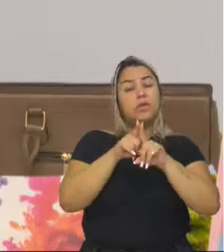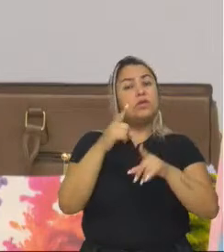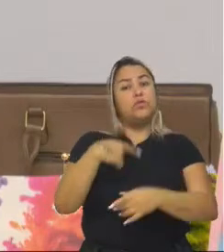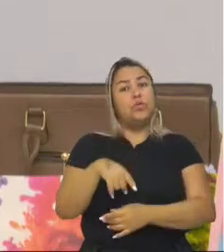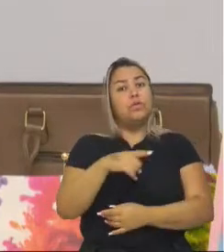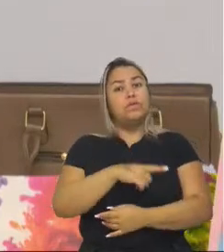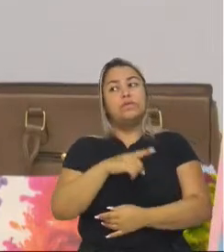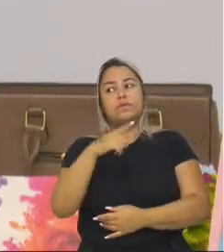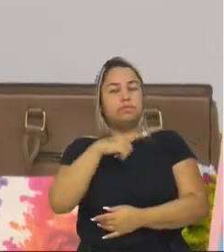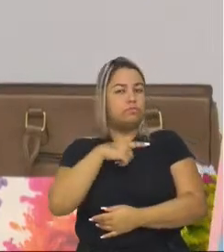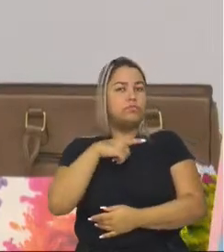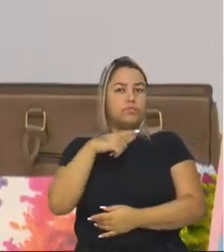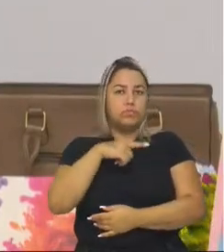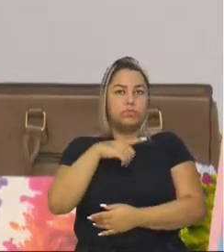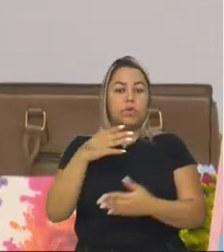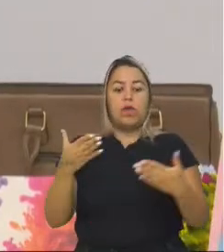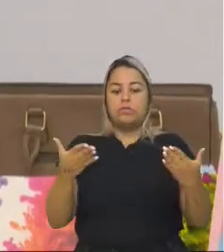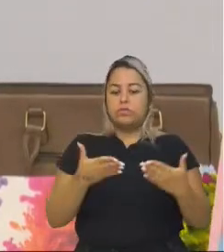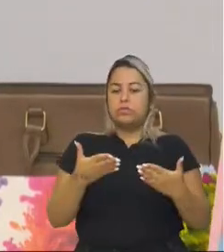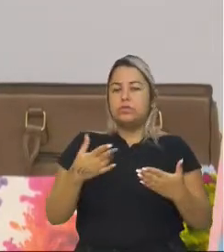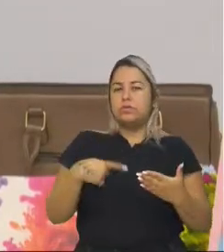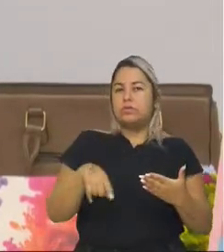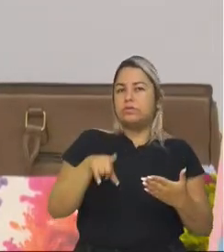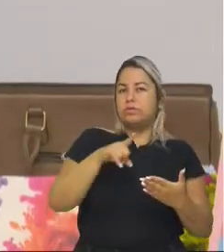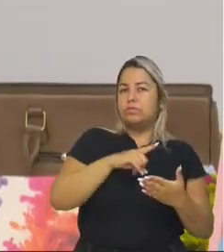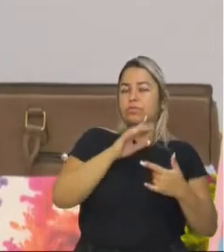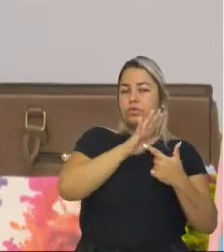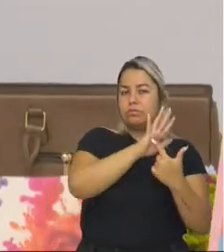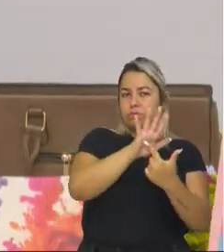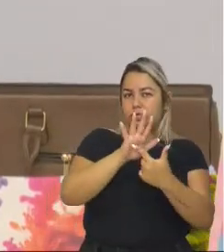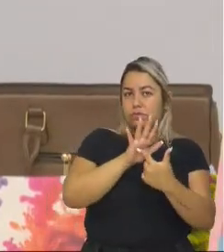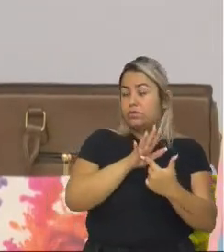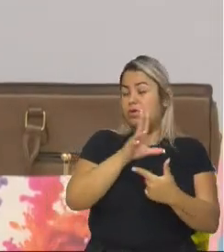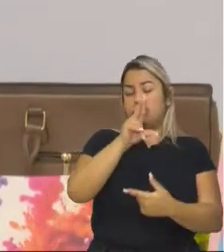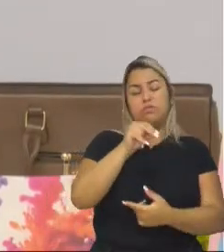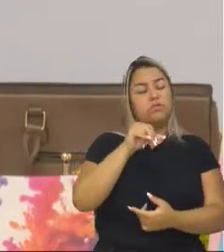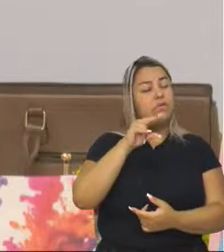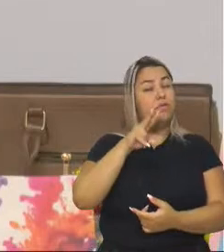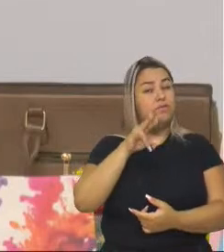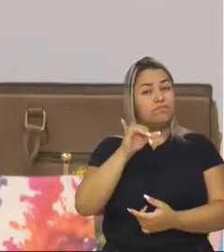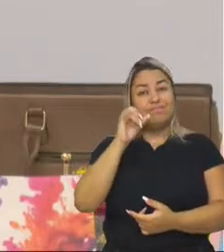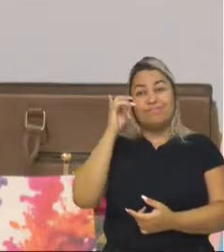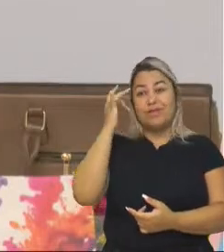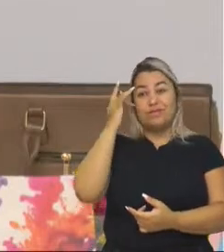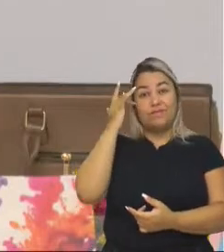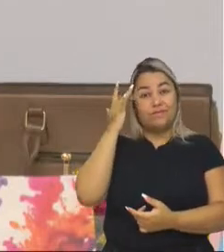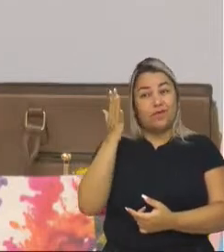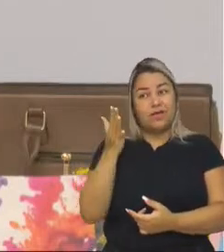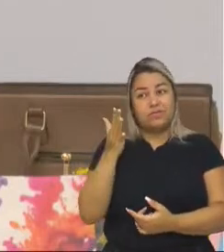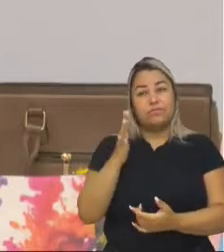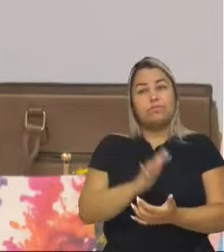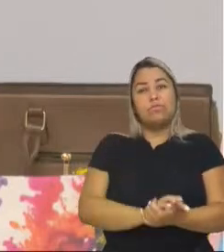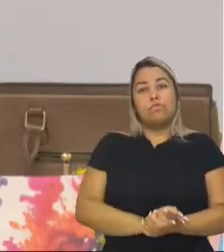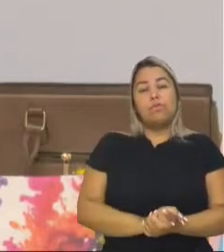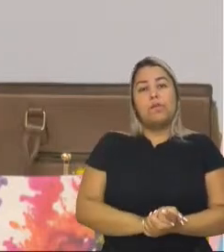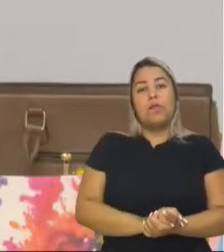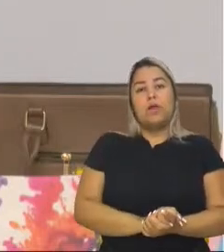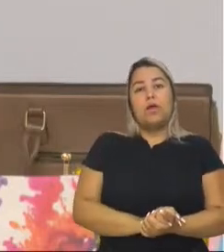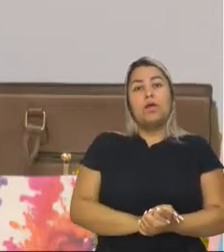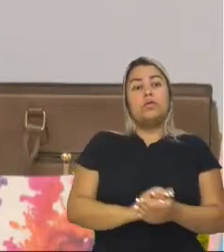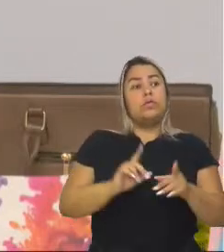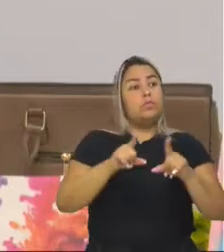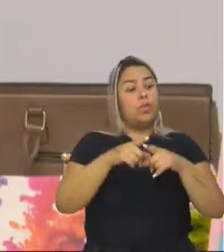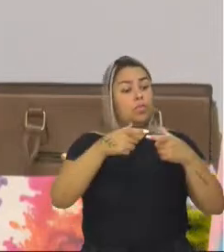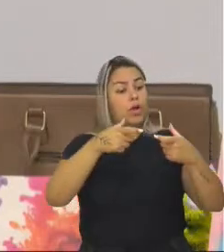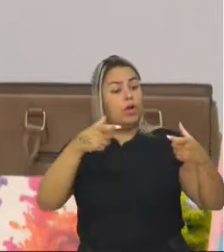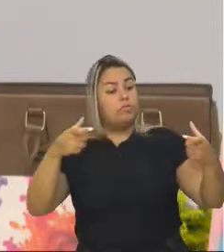também tem que repactuar a partir desse momento em que a gente chega e constrói. Não vai ser fácil. Né? Não vai ser fácil com uma frente tão